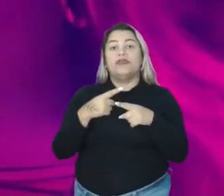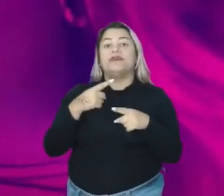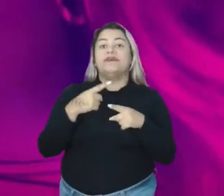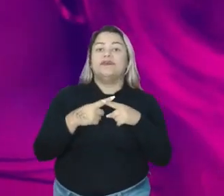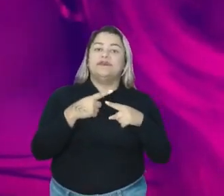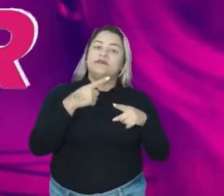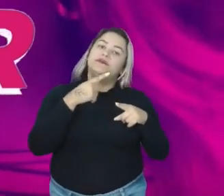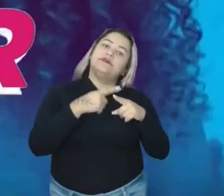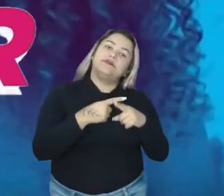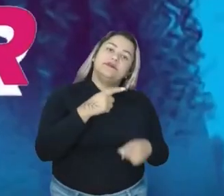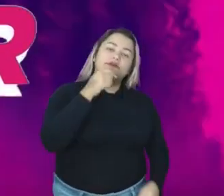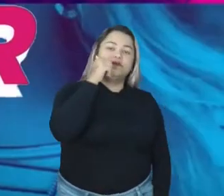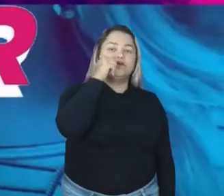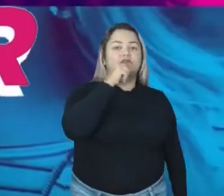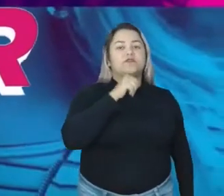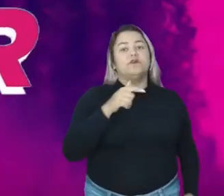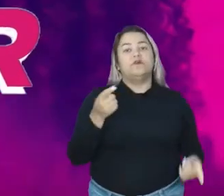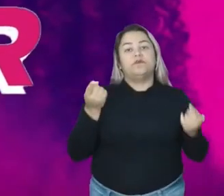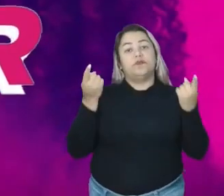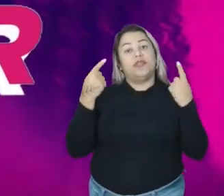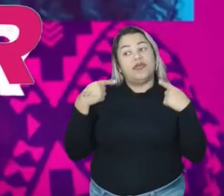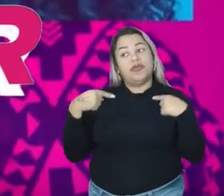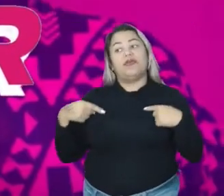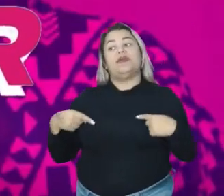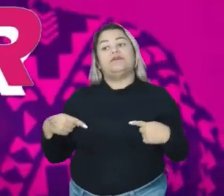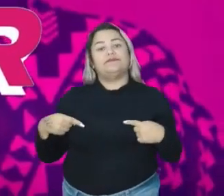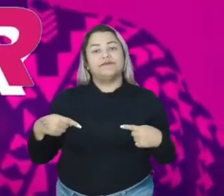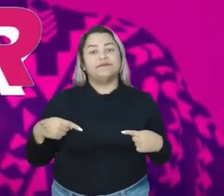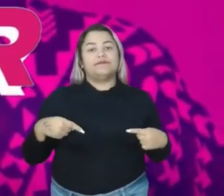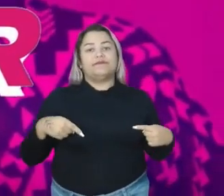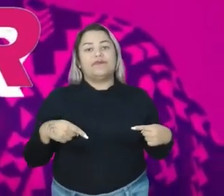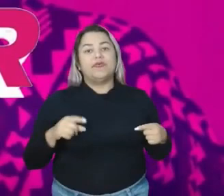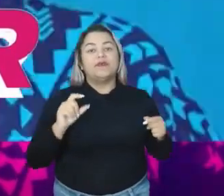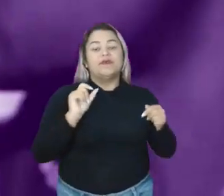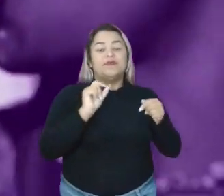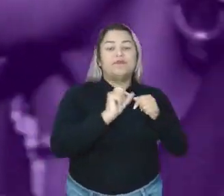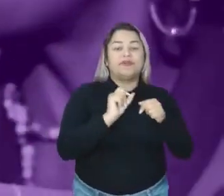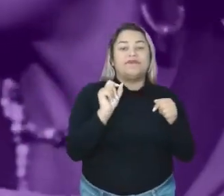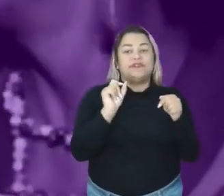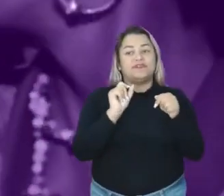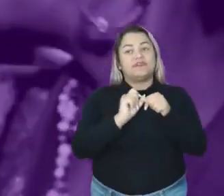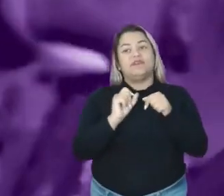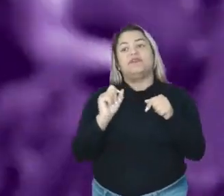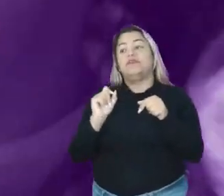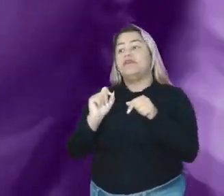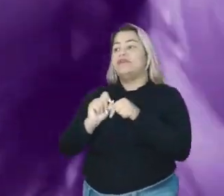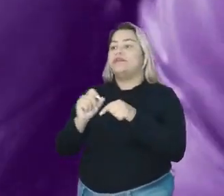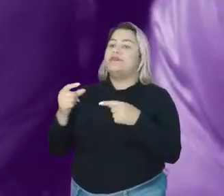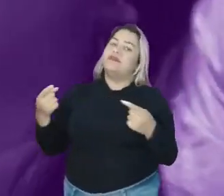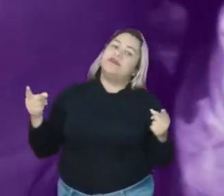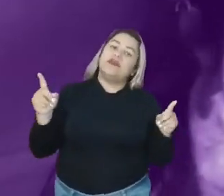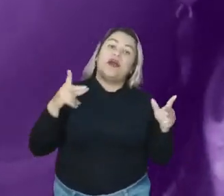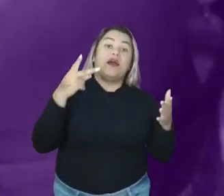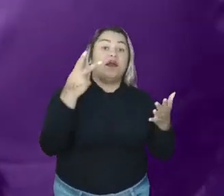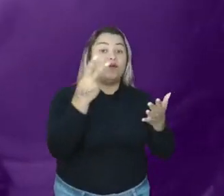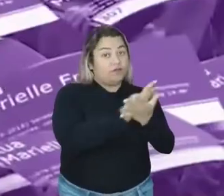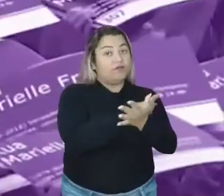Porque eu sou mulher pra fazer